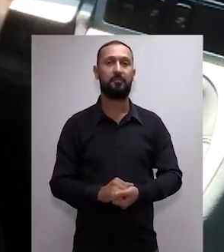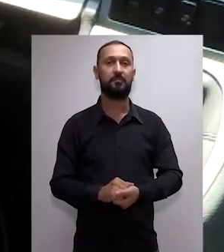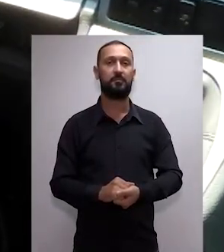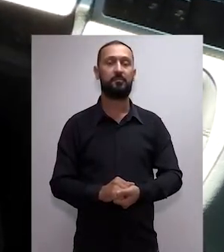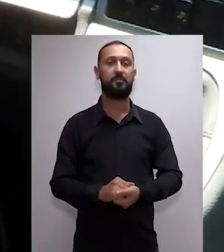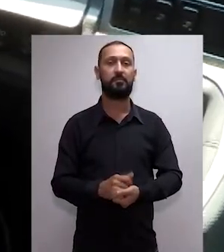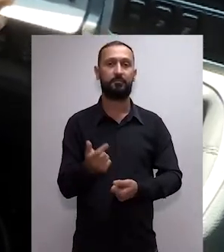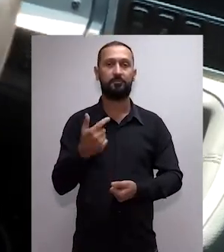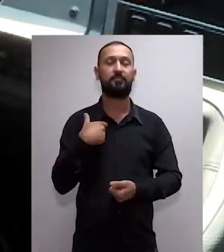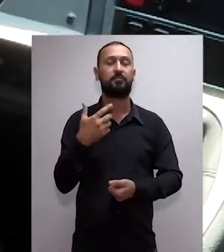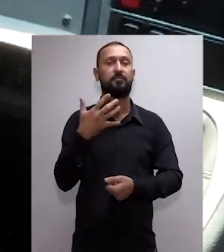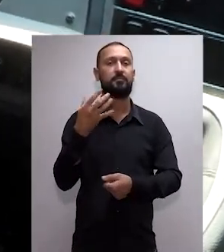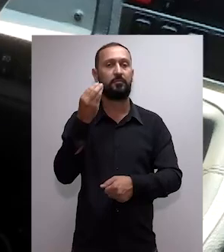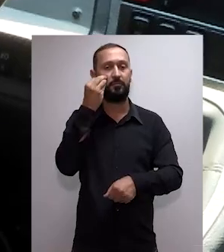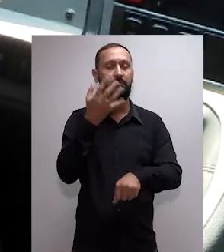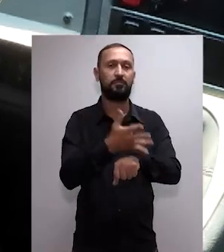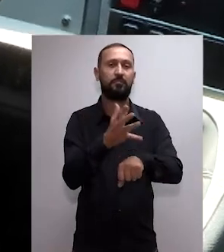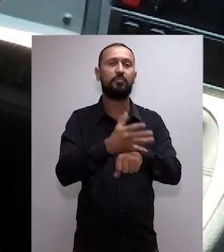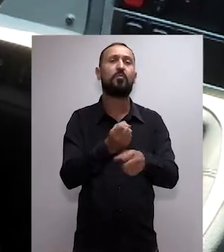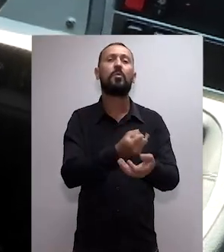Você treinou isso aí quantas vezes, Getúlio?